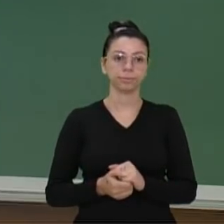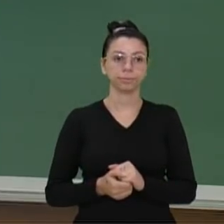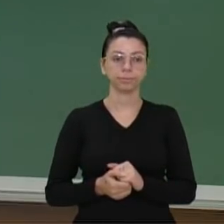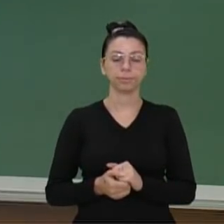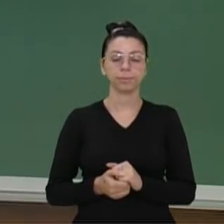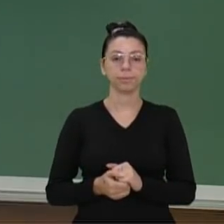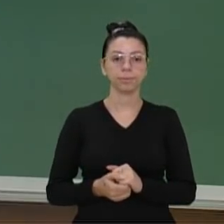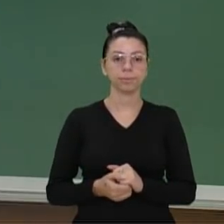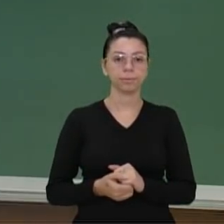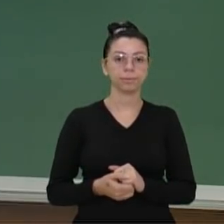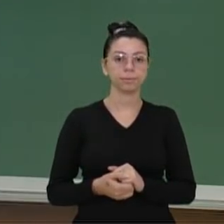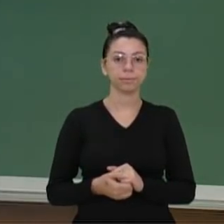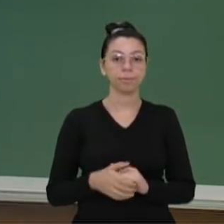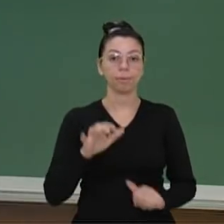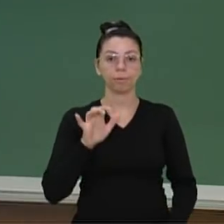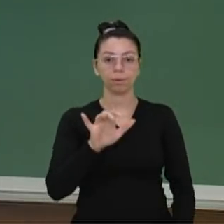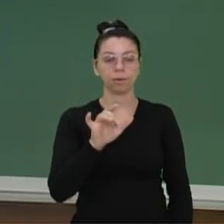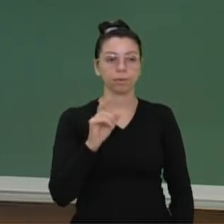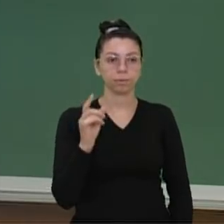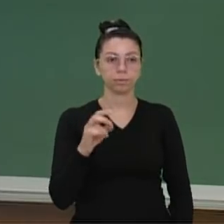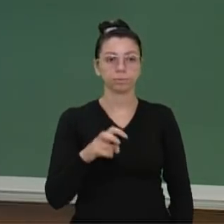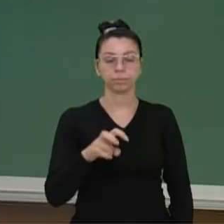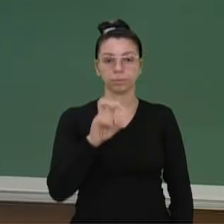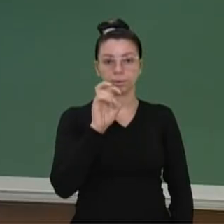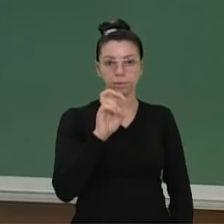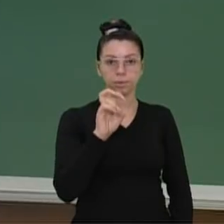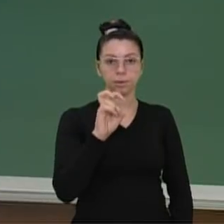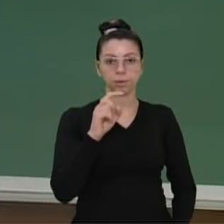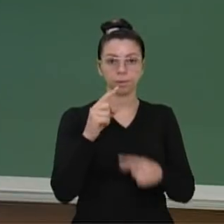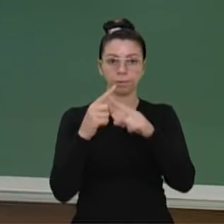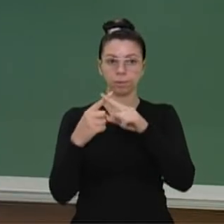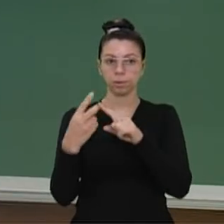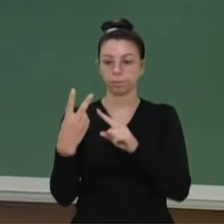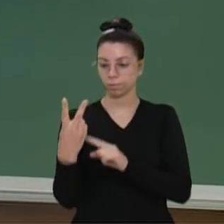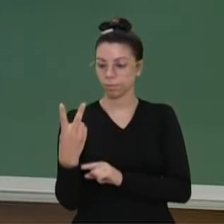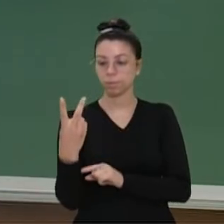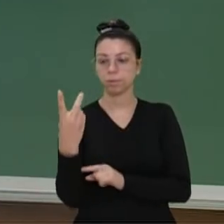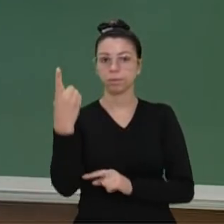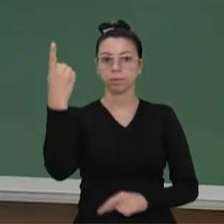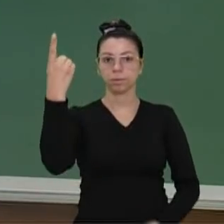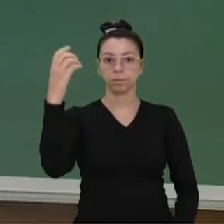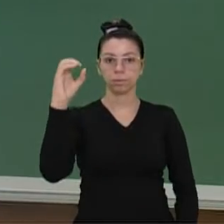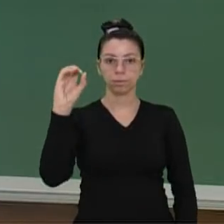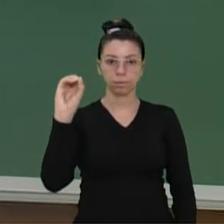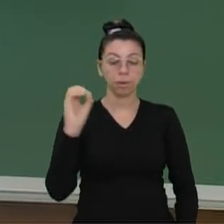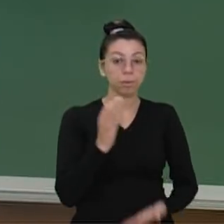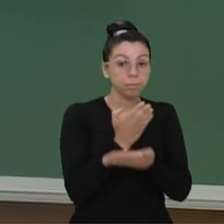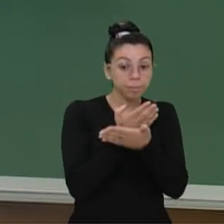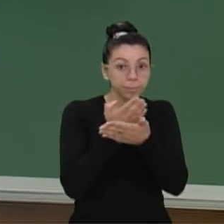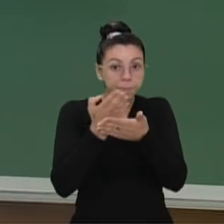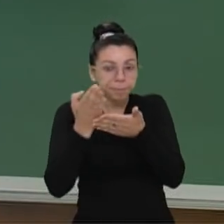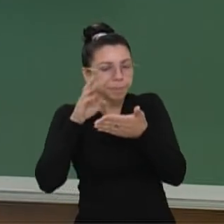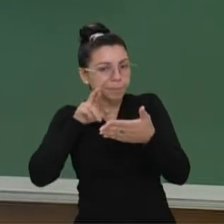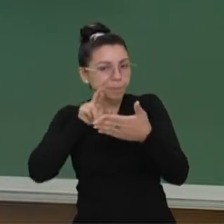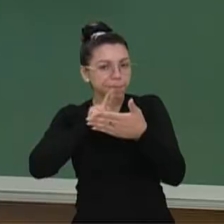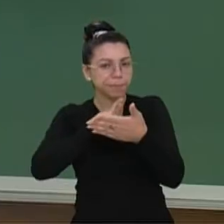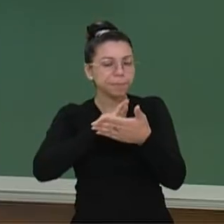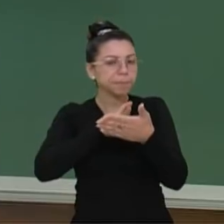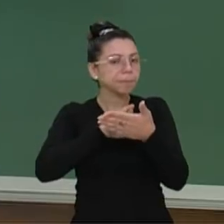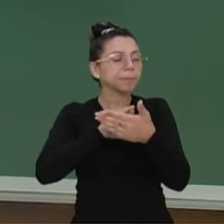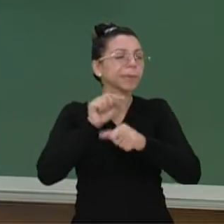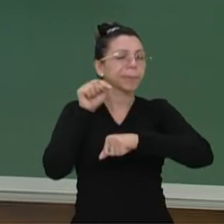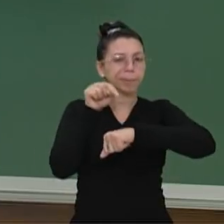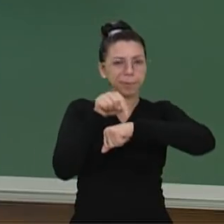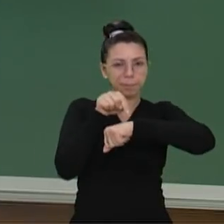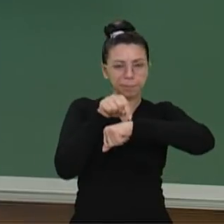Então, vai ficar assim, ó. 5, 2 elevado a 10. Esse é o início da solução. Eu vou deixar